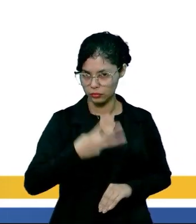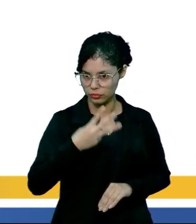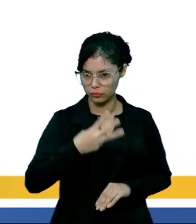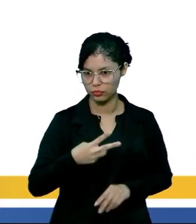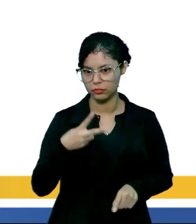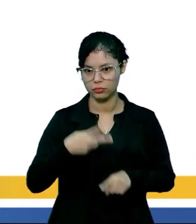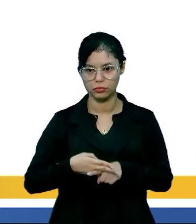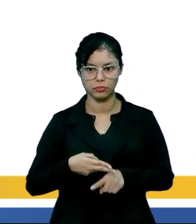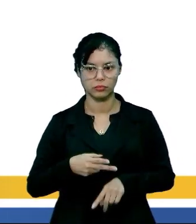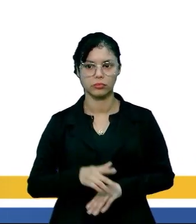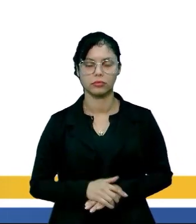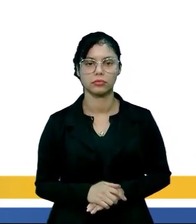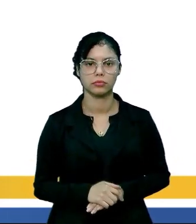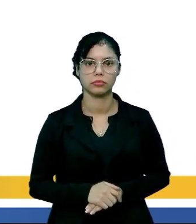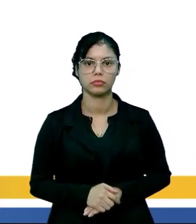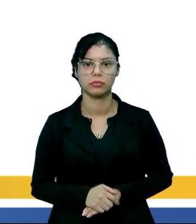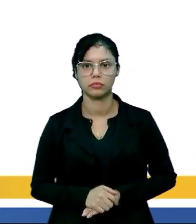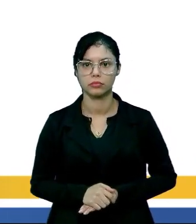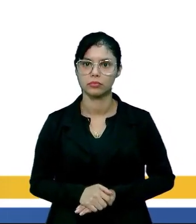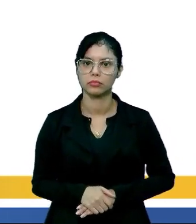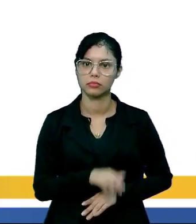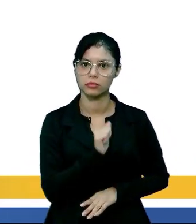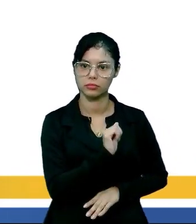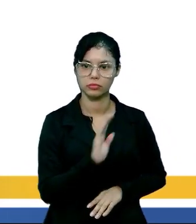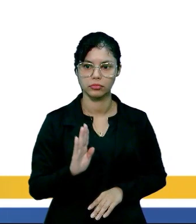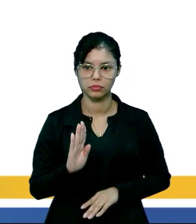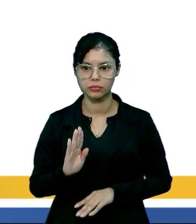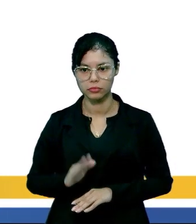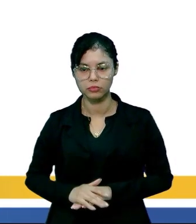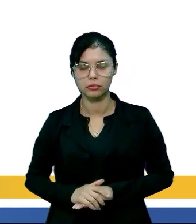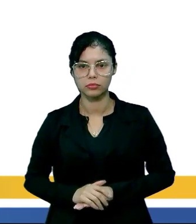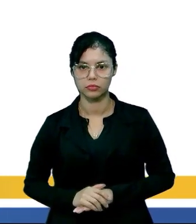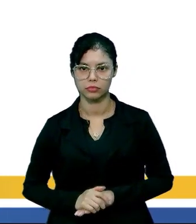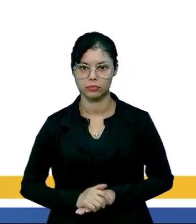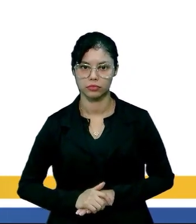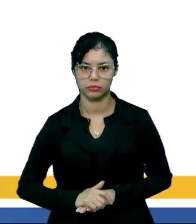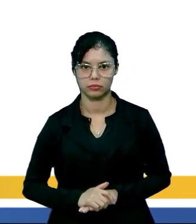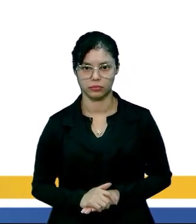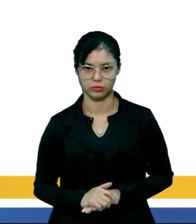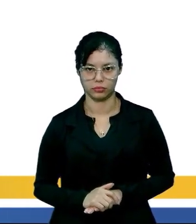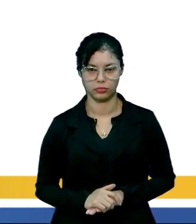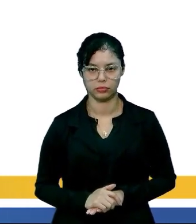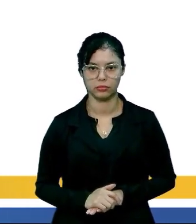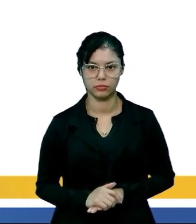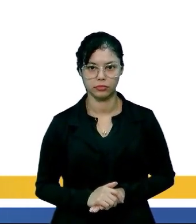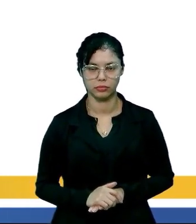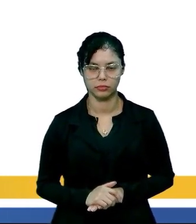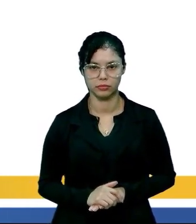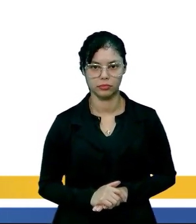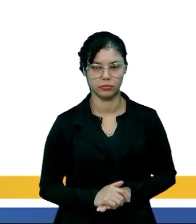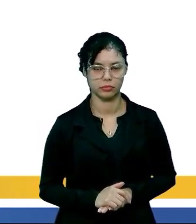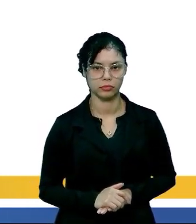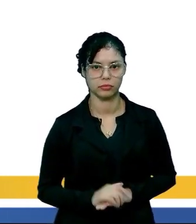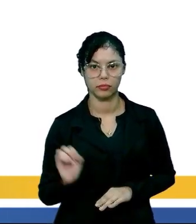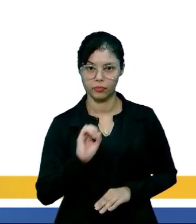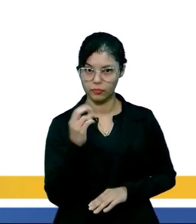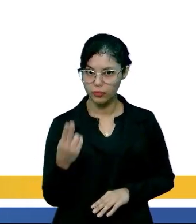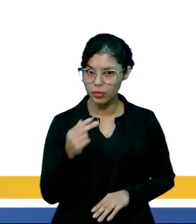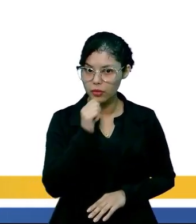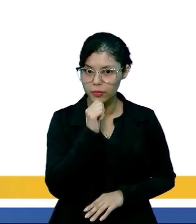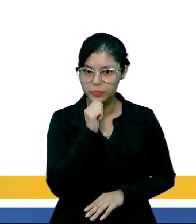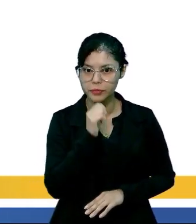O terceiro corte, saindo da origem em direção à aresta AB, ou